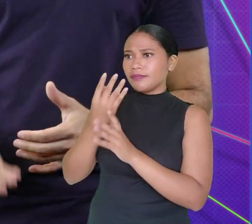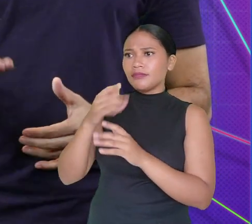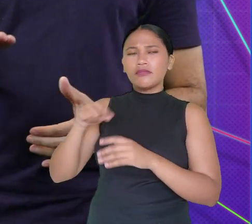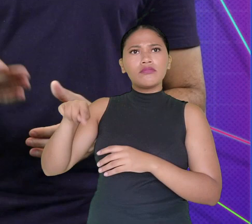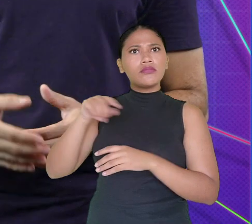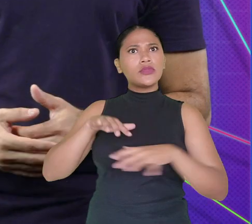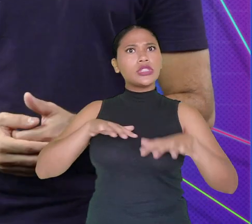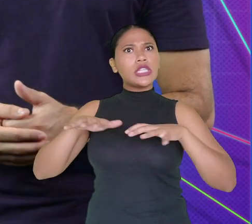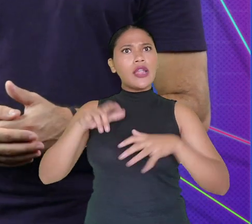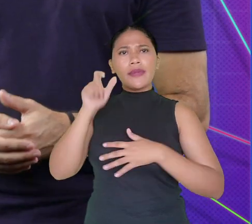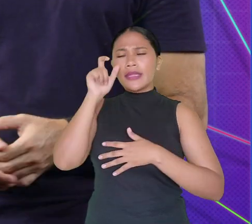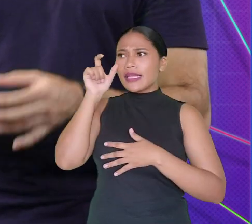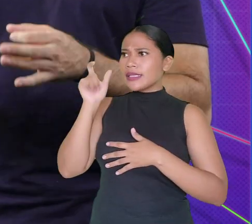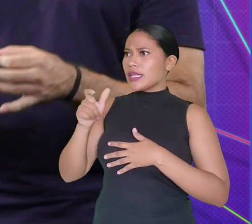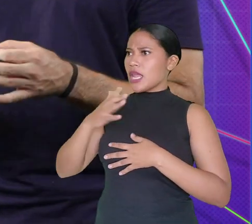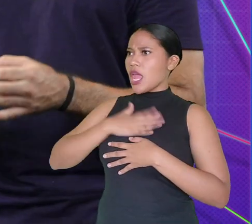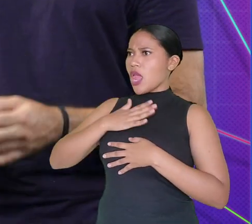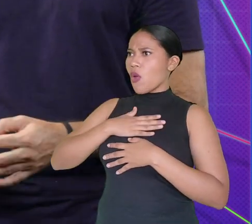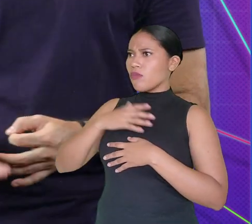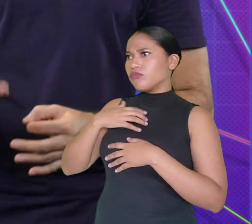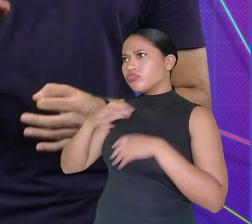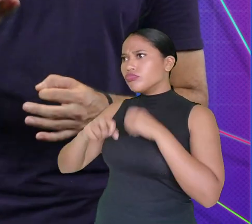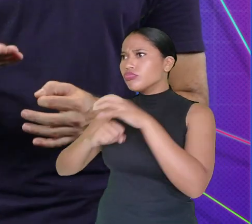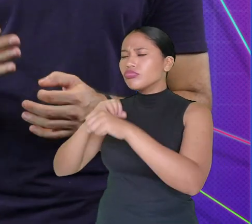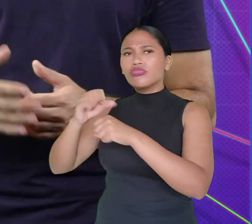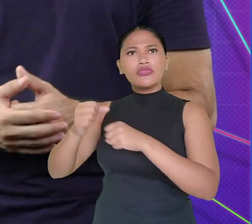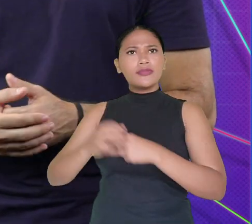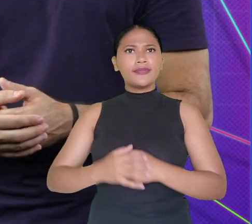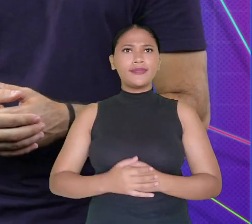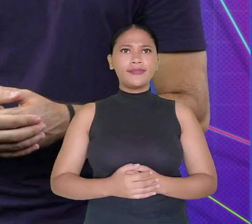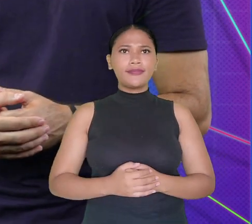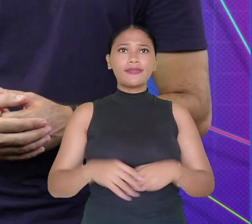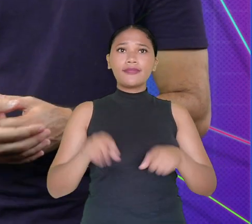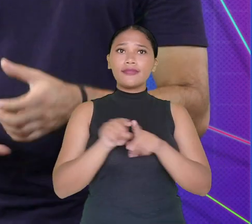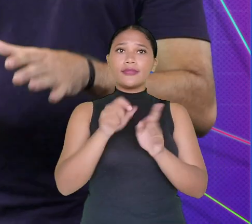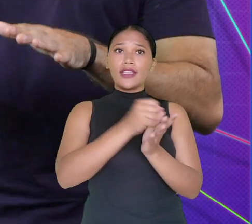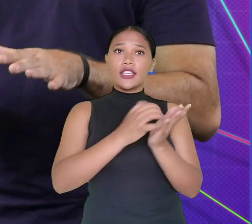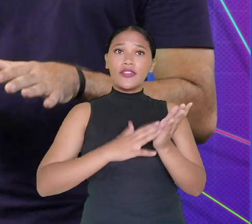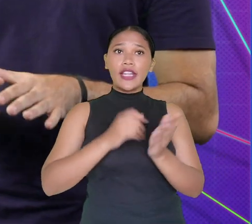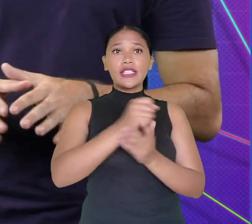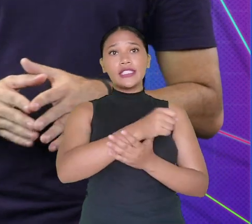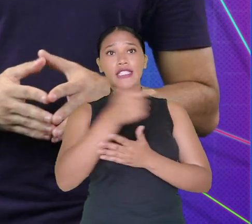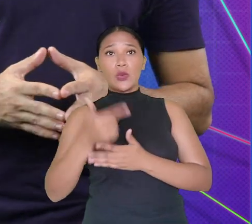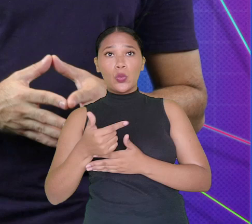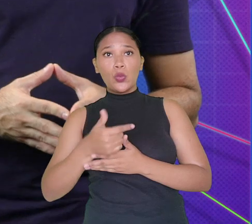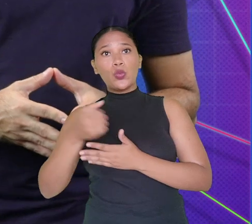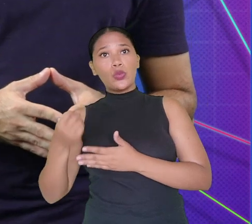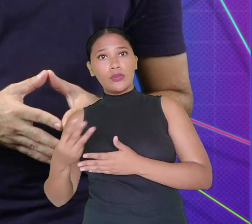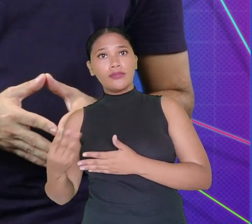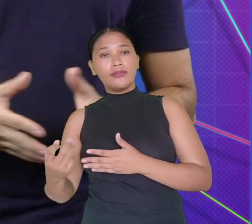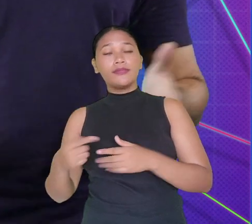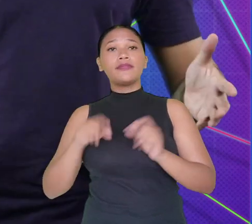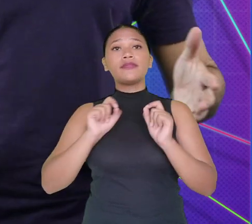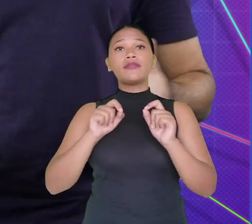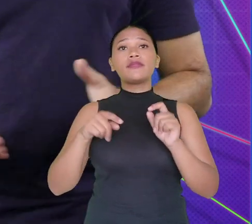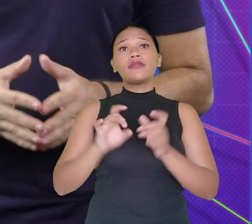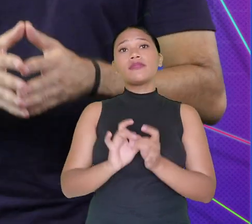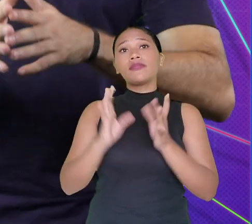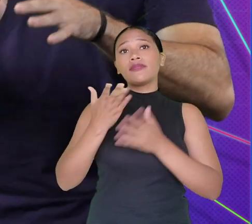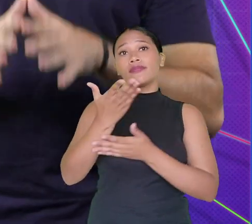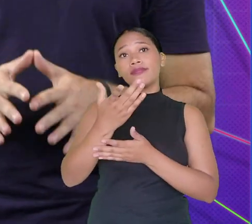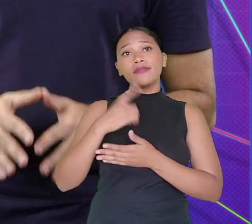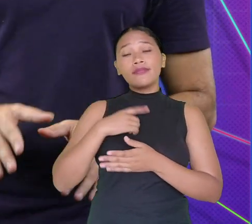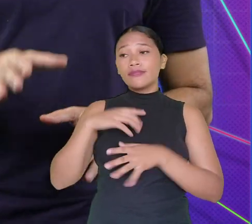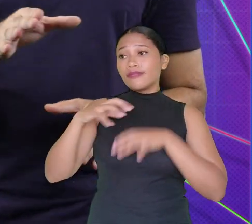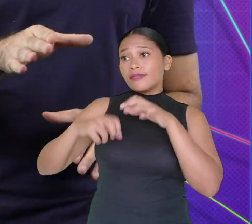realista, criando um ambiente dinâmico e interessante para o jogador explorar. Atividades secundárias. Essa mecânica